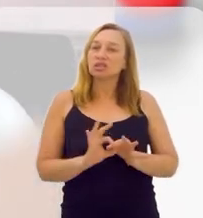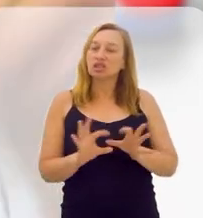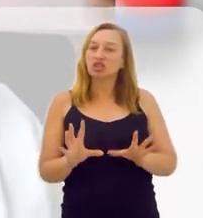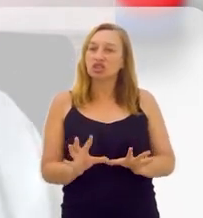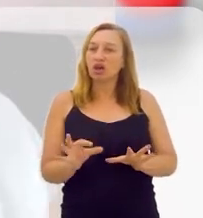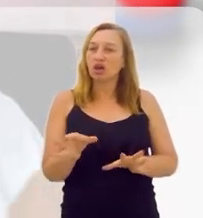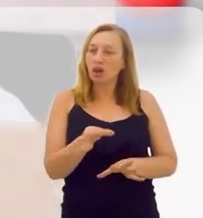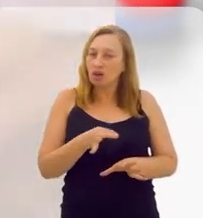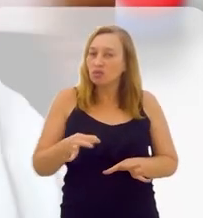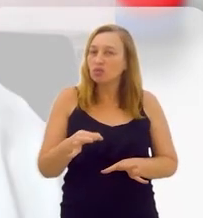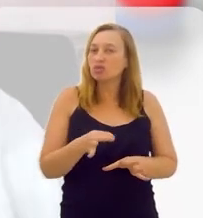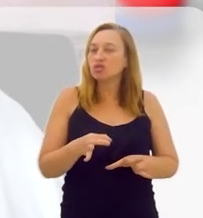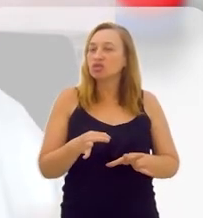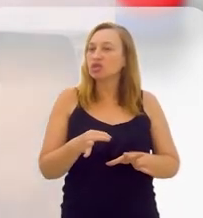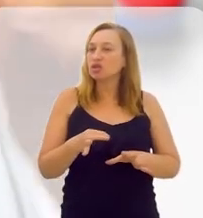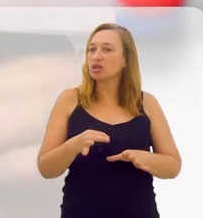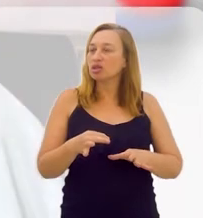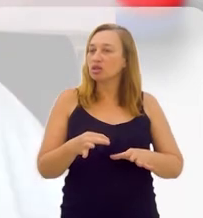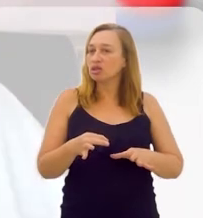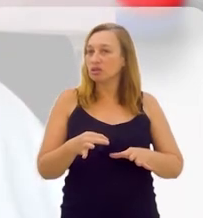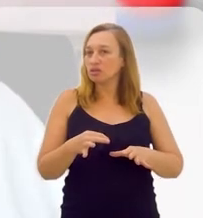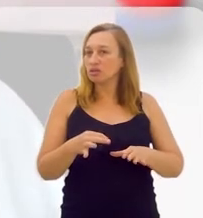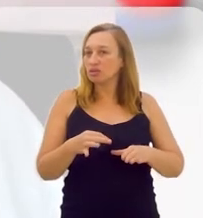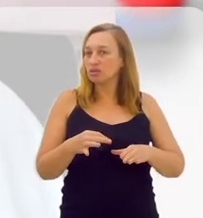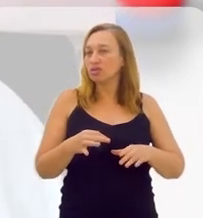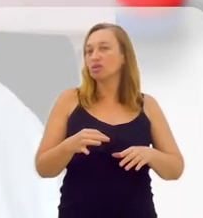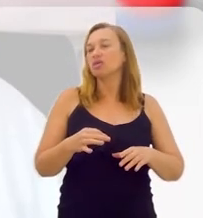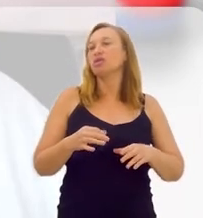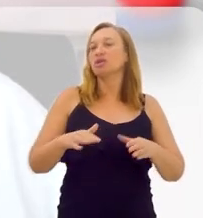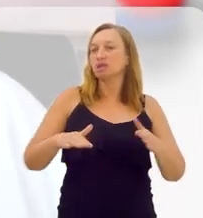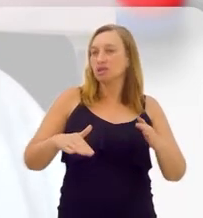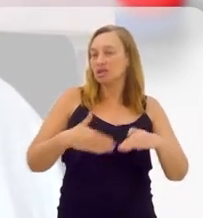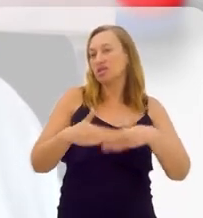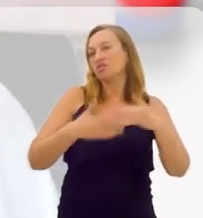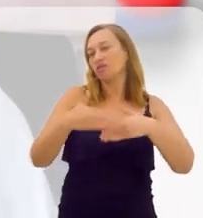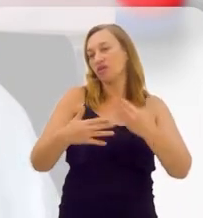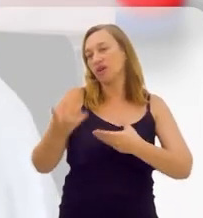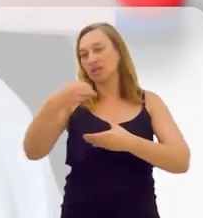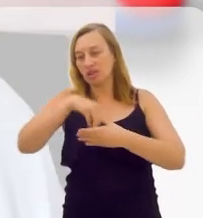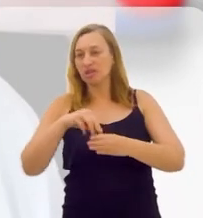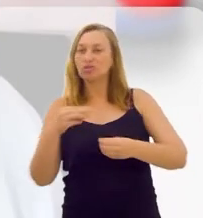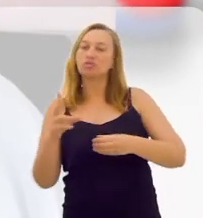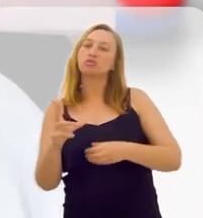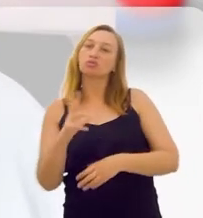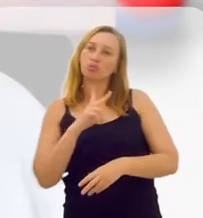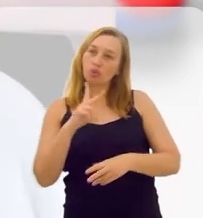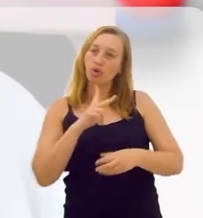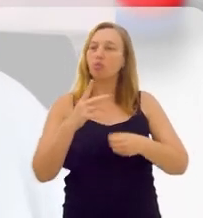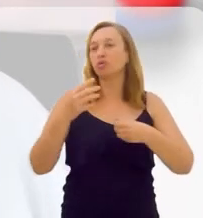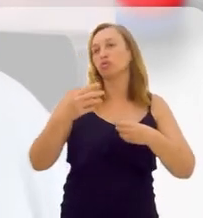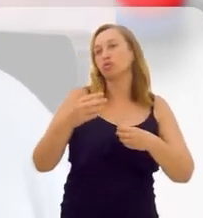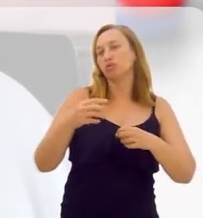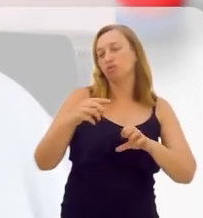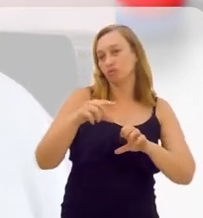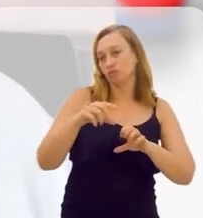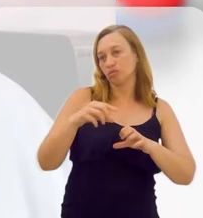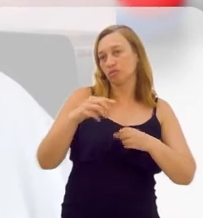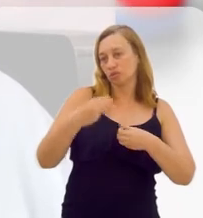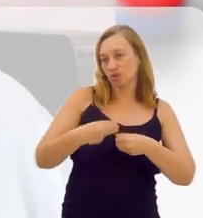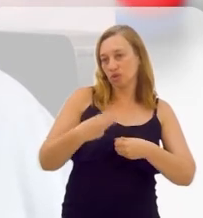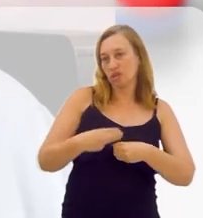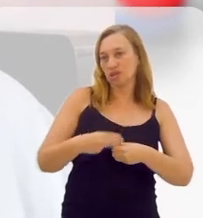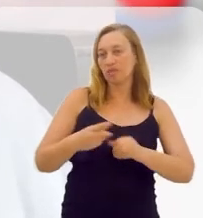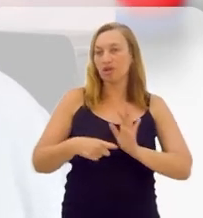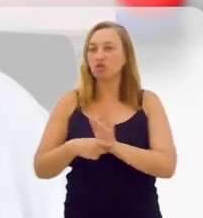deixar circular a moeda dentro do próprio município, ajudar os outros empreendedores que também passaram